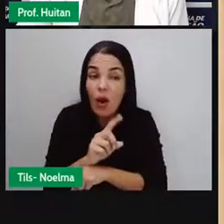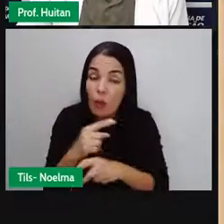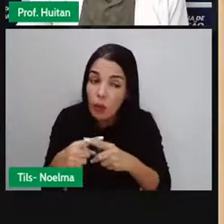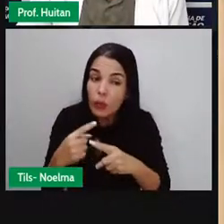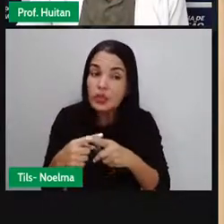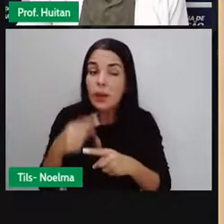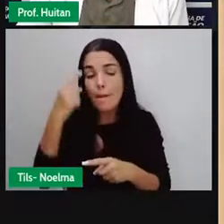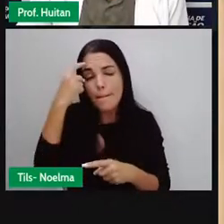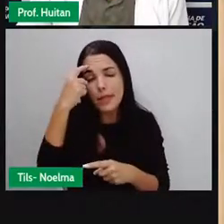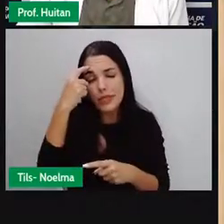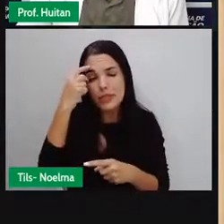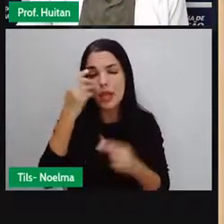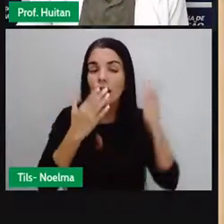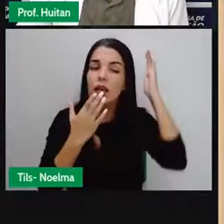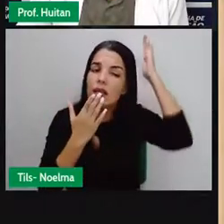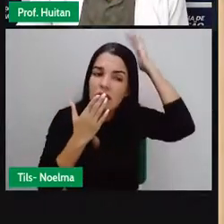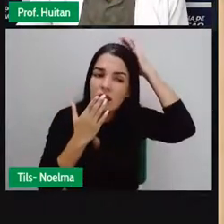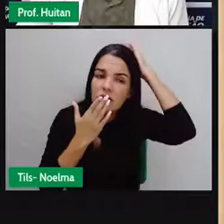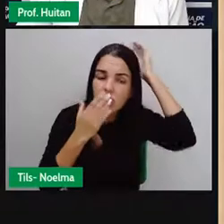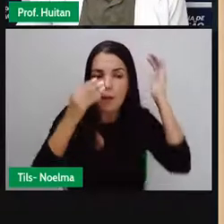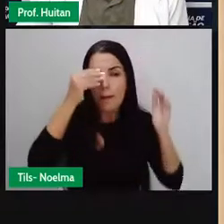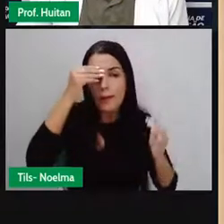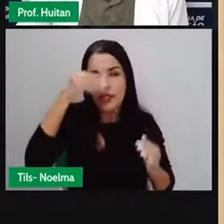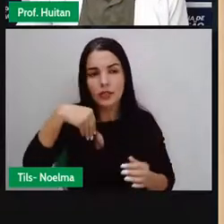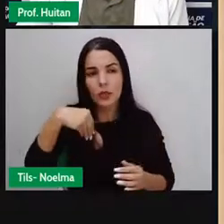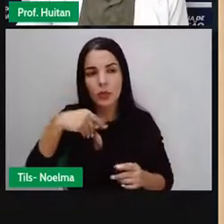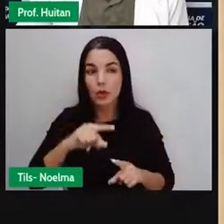que se